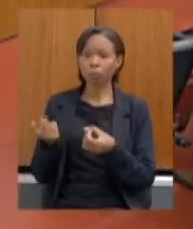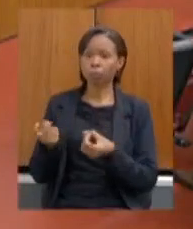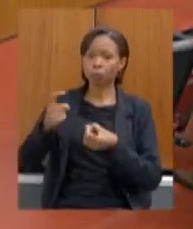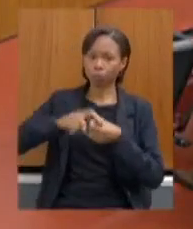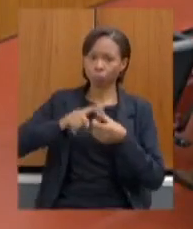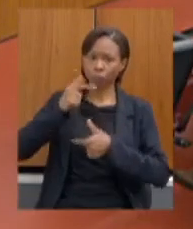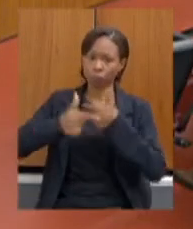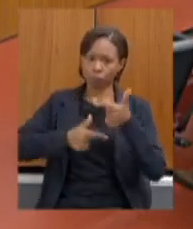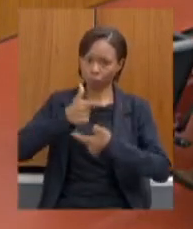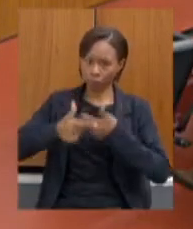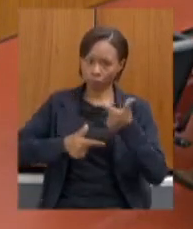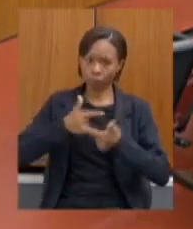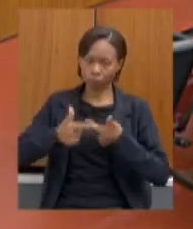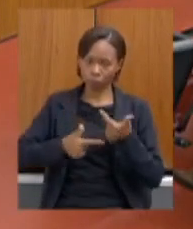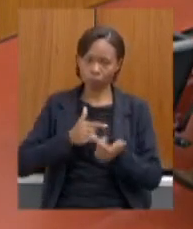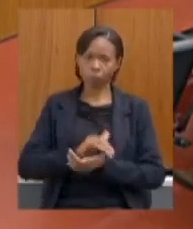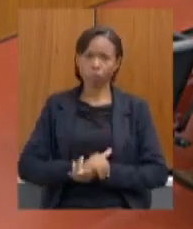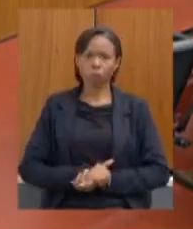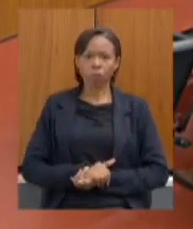das atividades rotineiras.